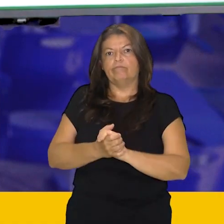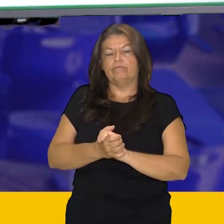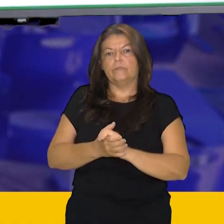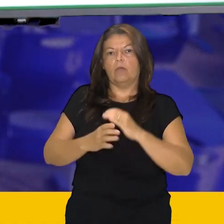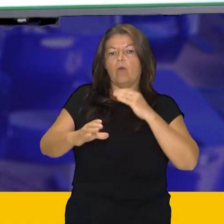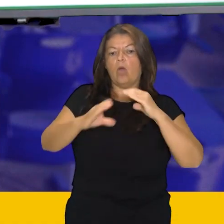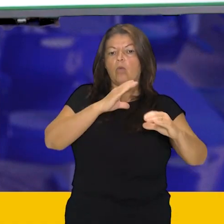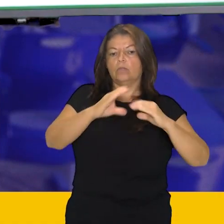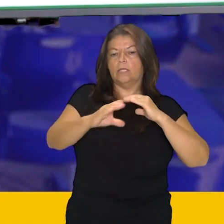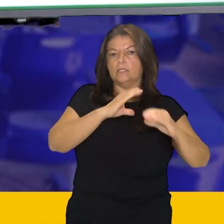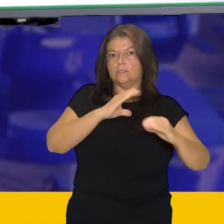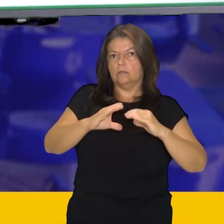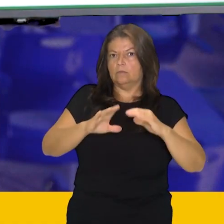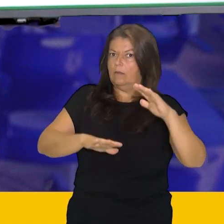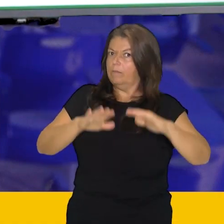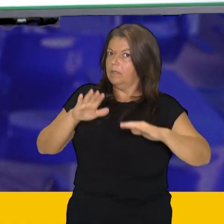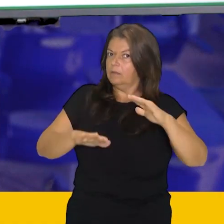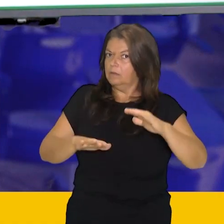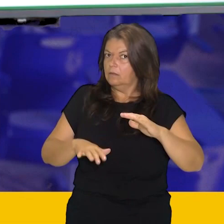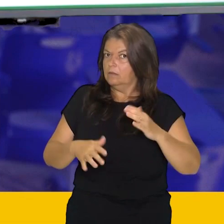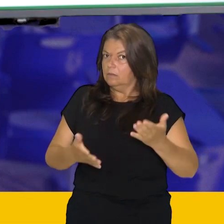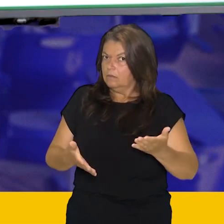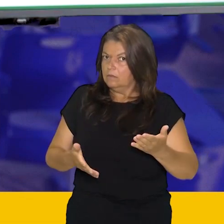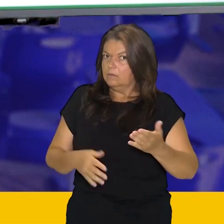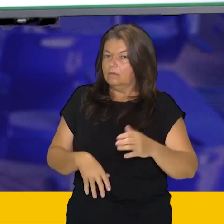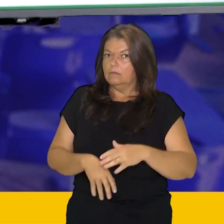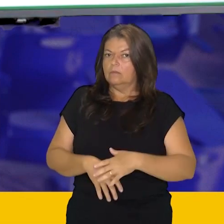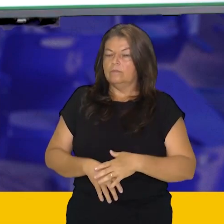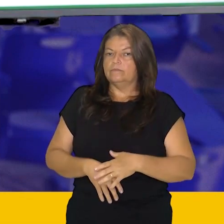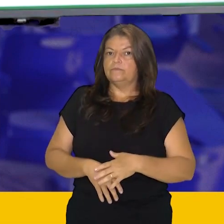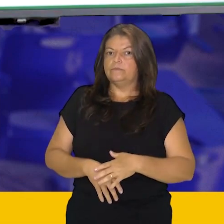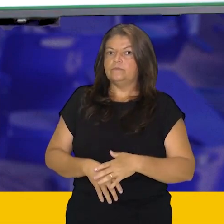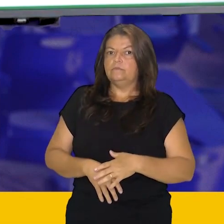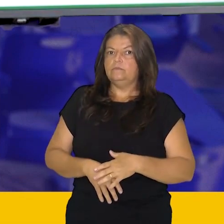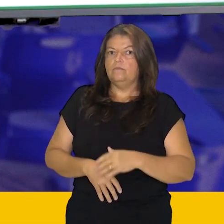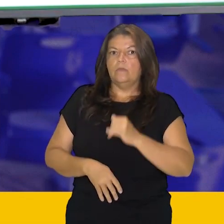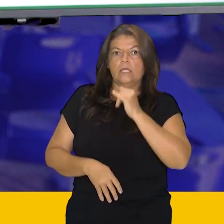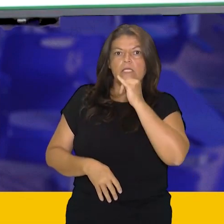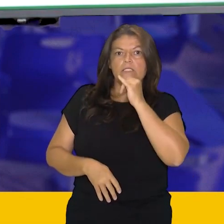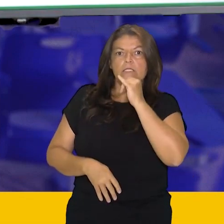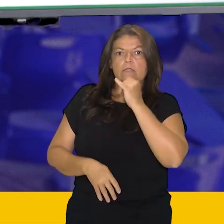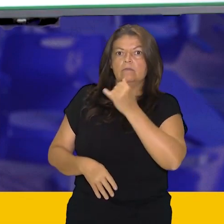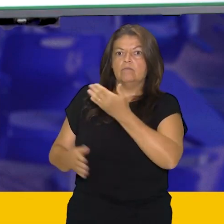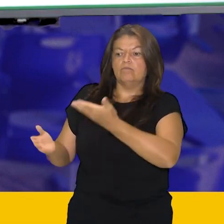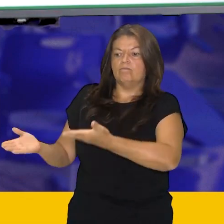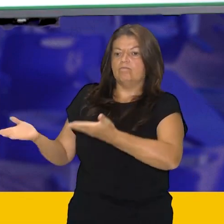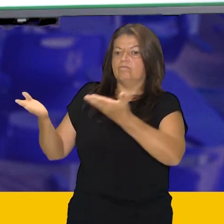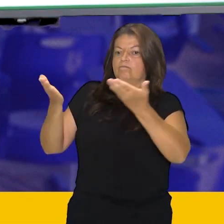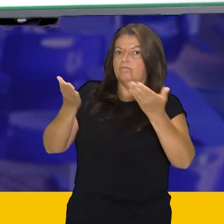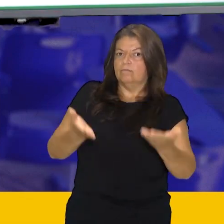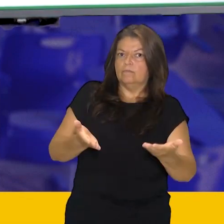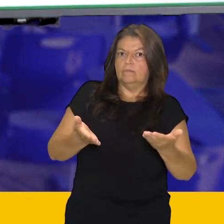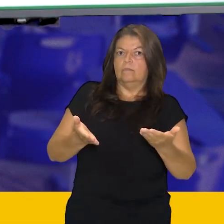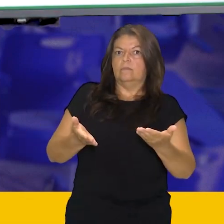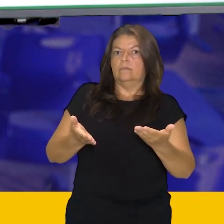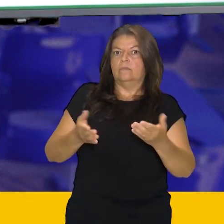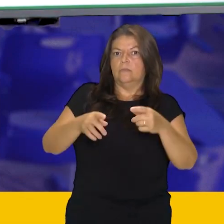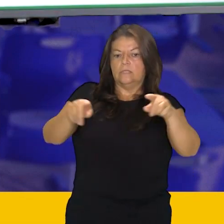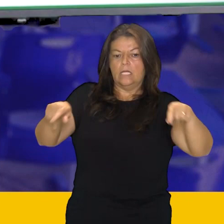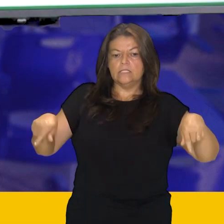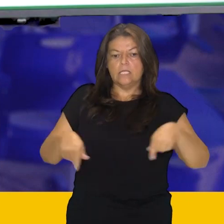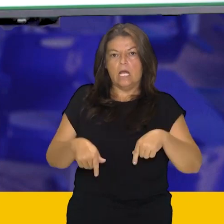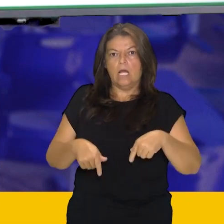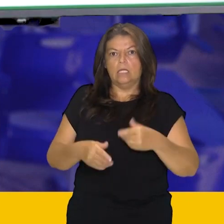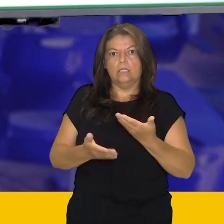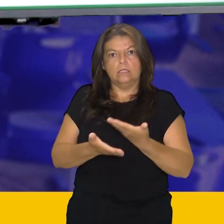comunicação, certo? Quando vocês são pedidos a apresentarem seminários na sala de aula, claro que a